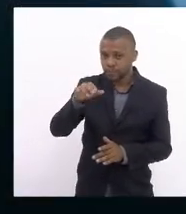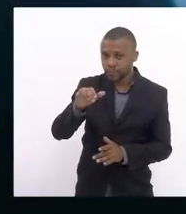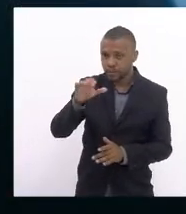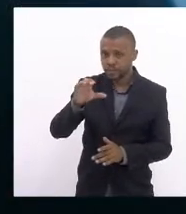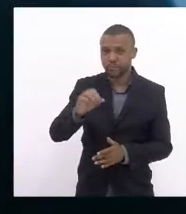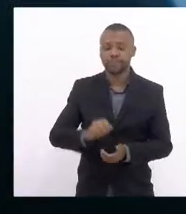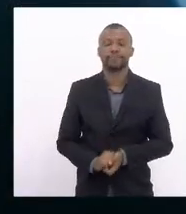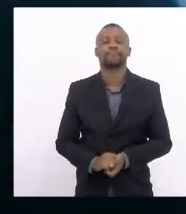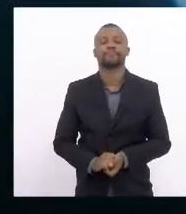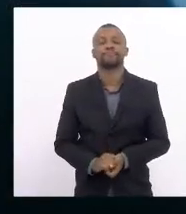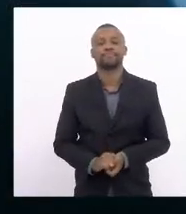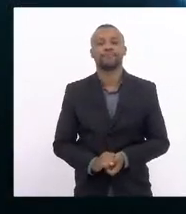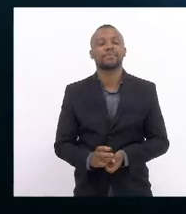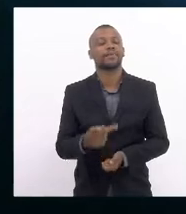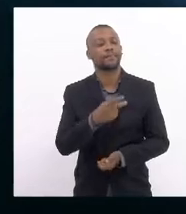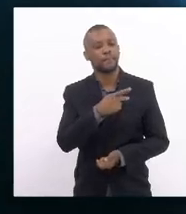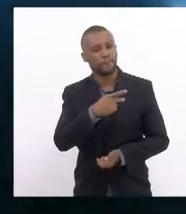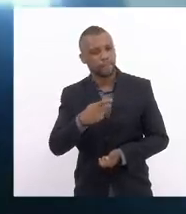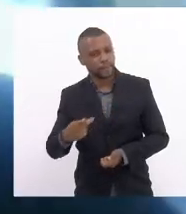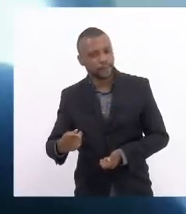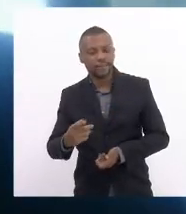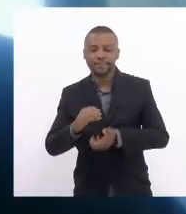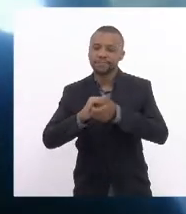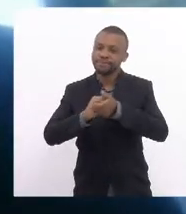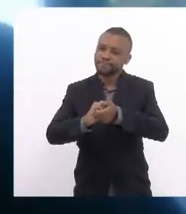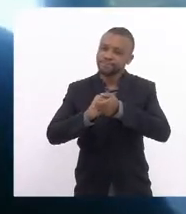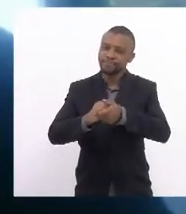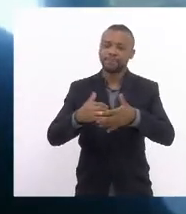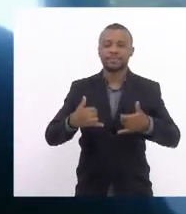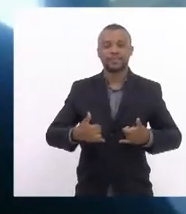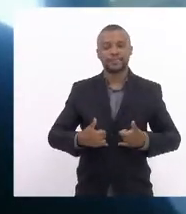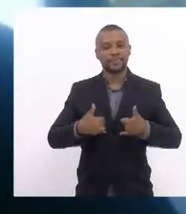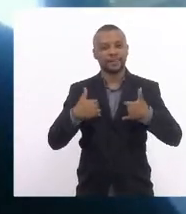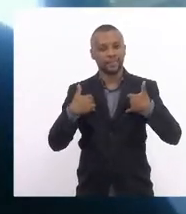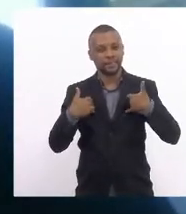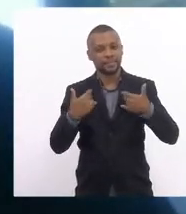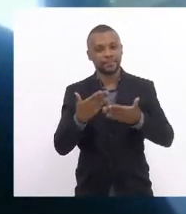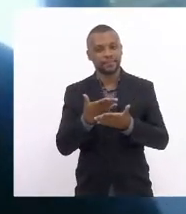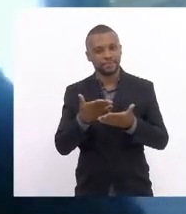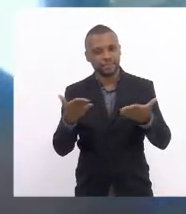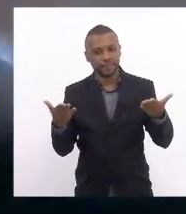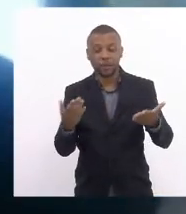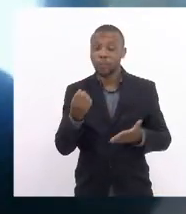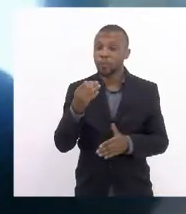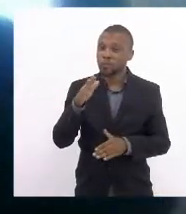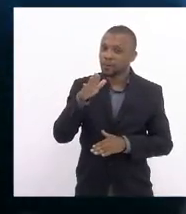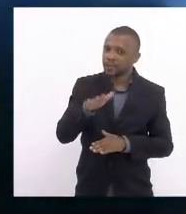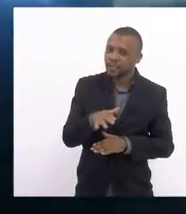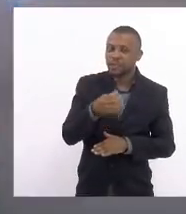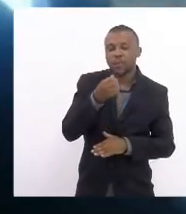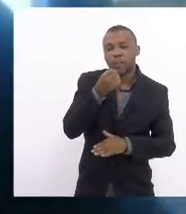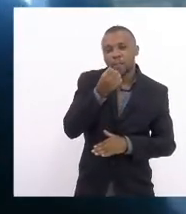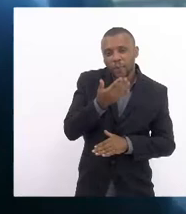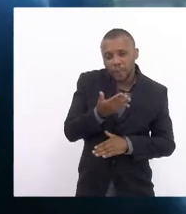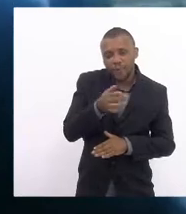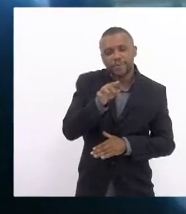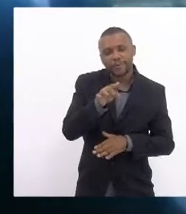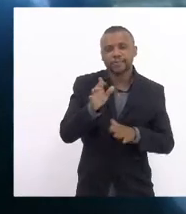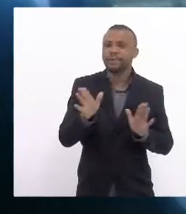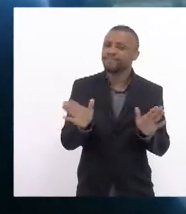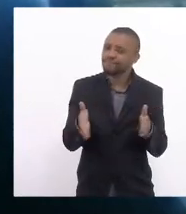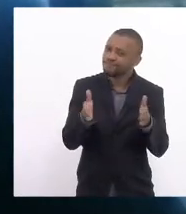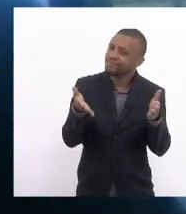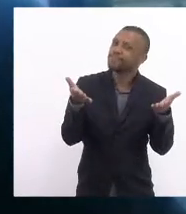Presidente democrático, que prazer vê-lo aí. Muito boa tarde. Bacana que você está promovendo